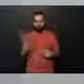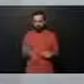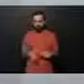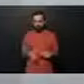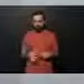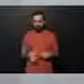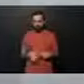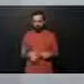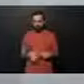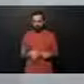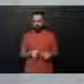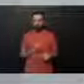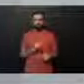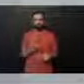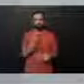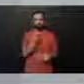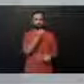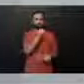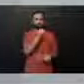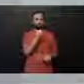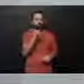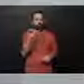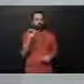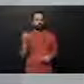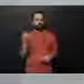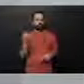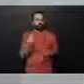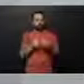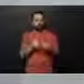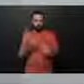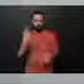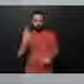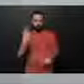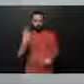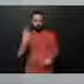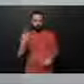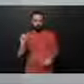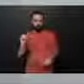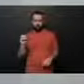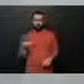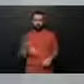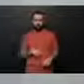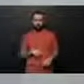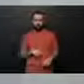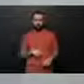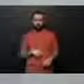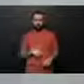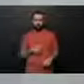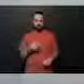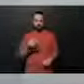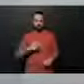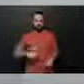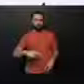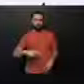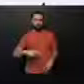ali, ó, 800 mais 40. Nós já fizemos aqui. Agora a